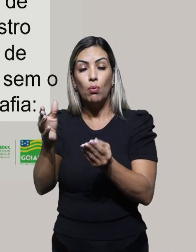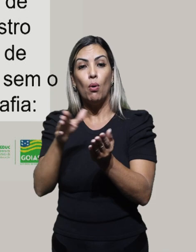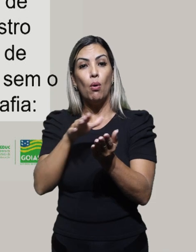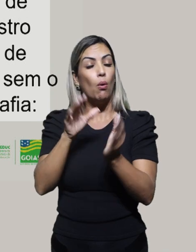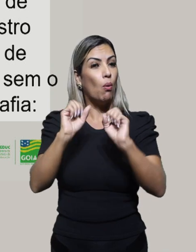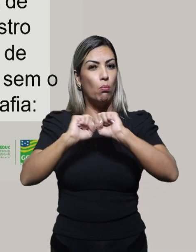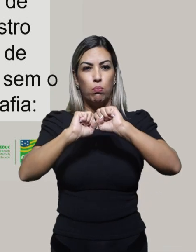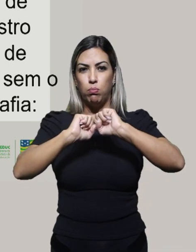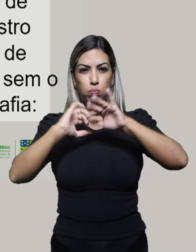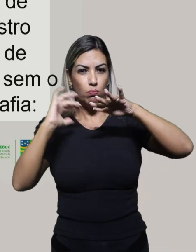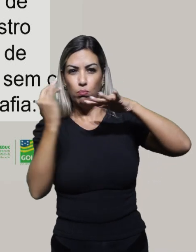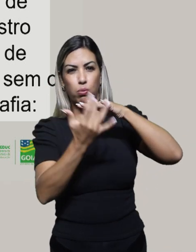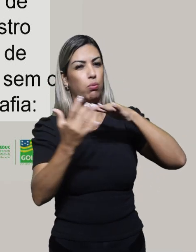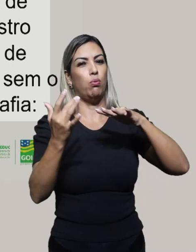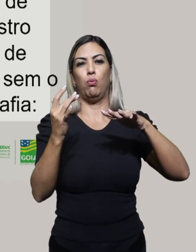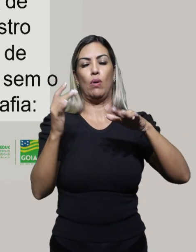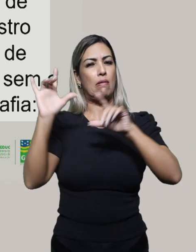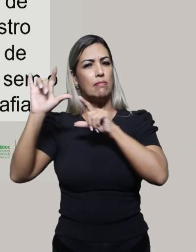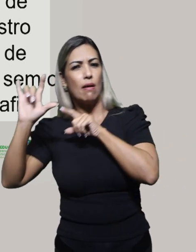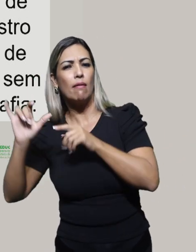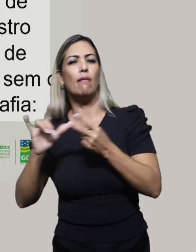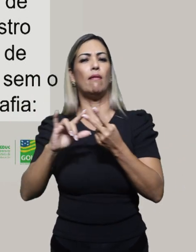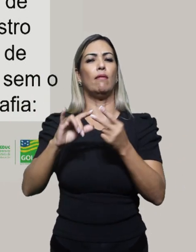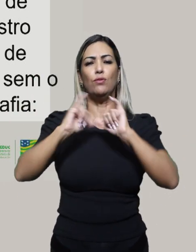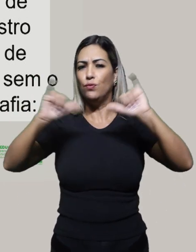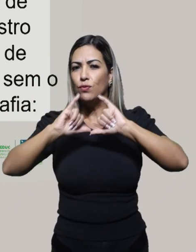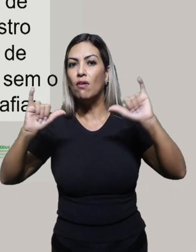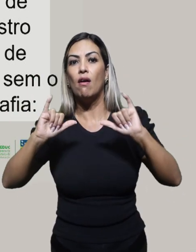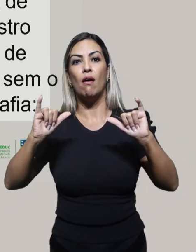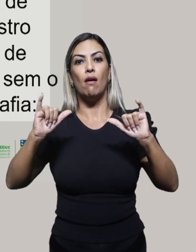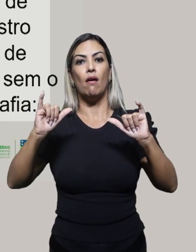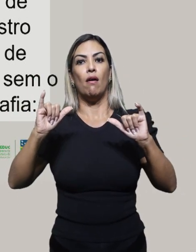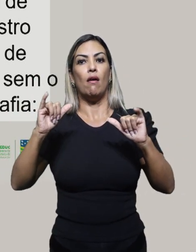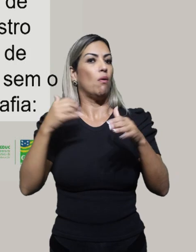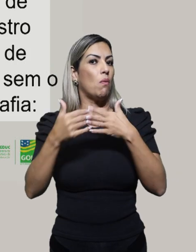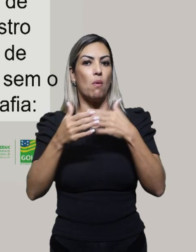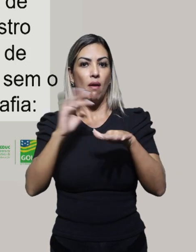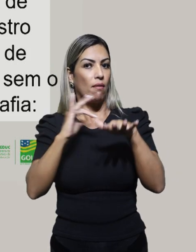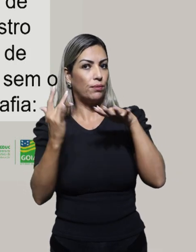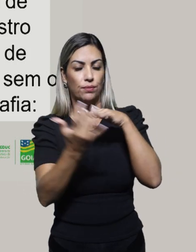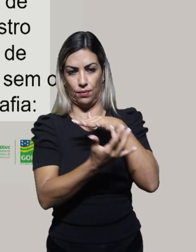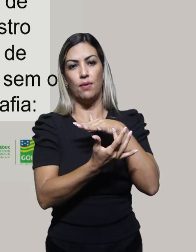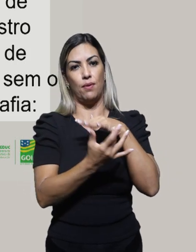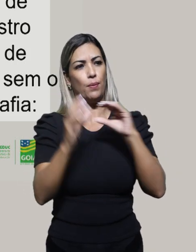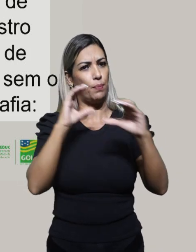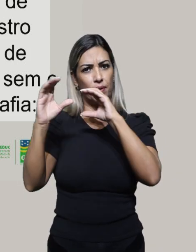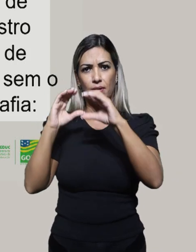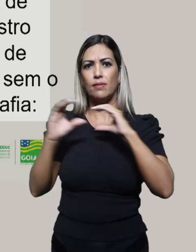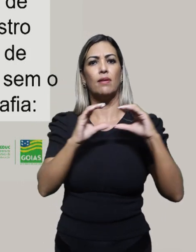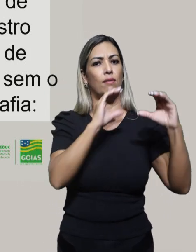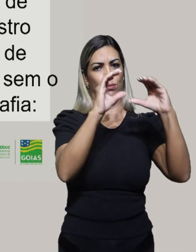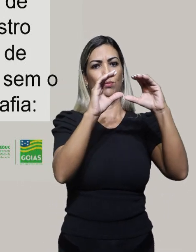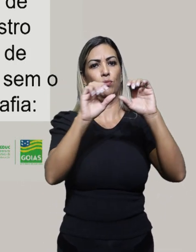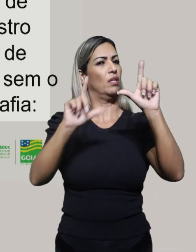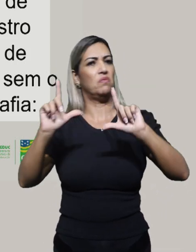só, publicar, publicou lá no Instagram, ou divulgar por qualquer meio de